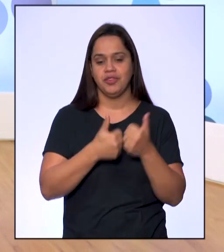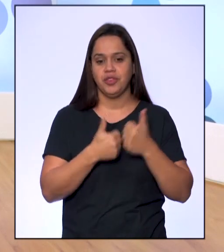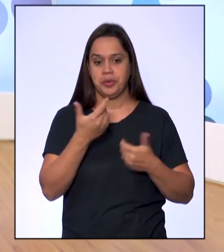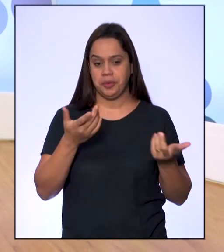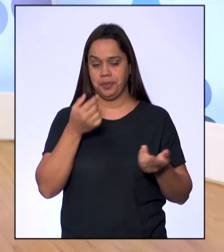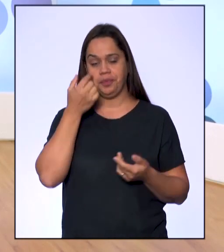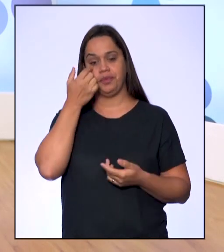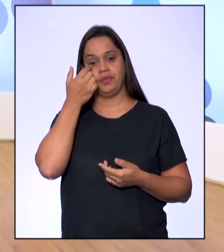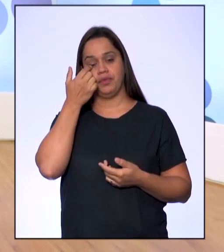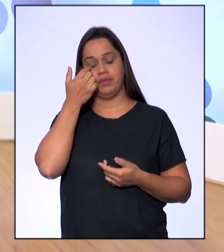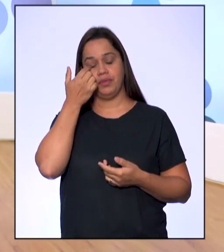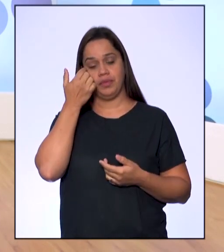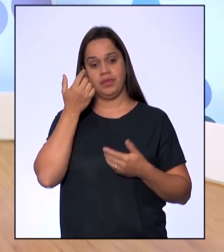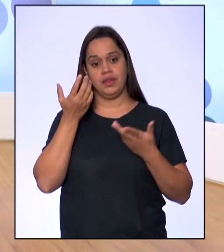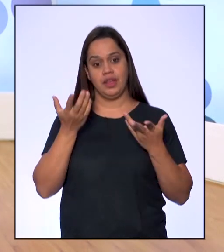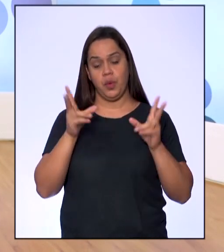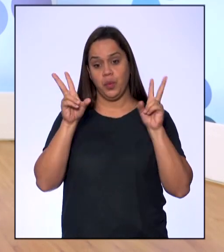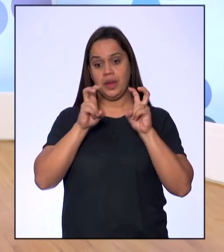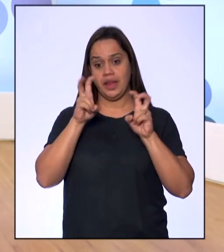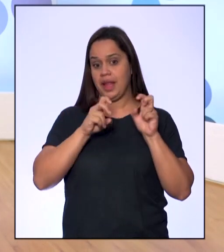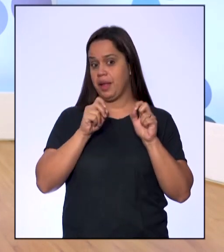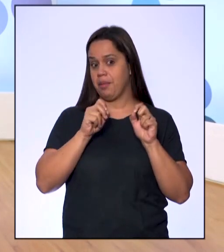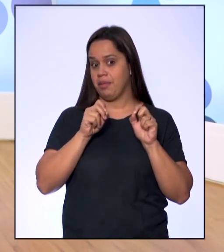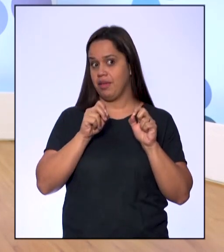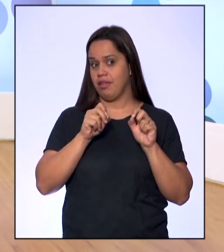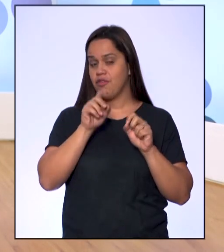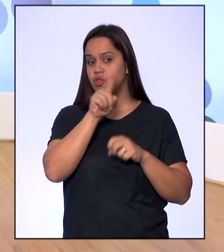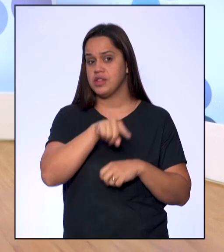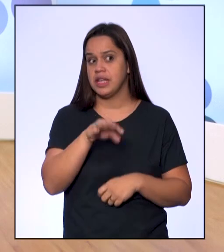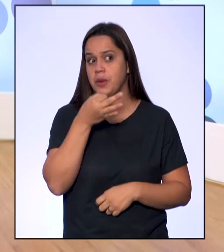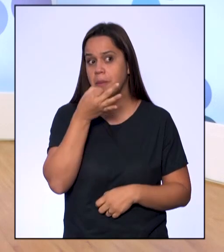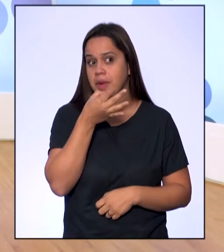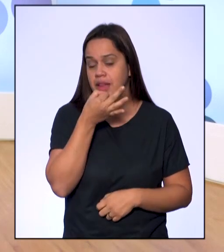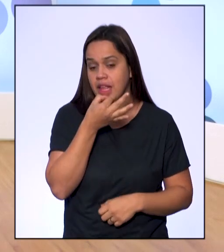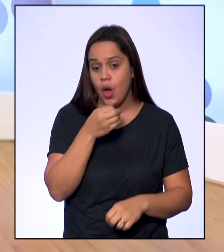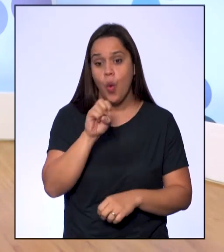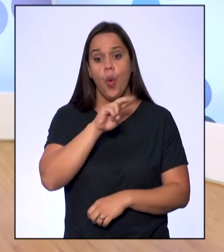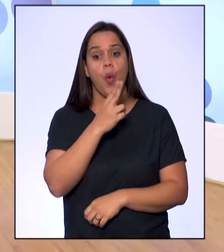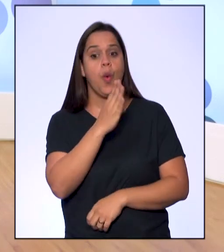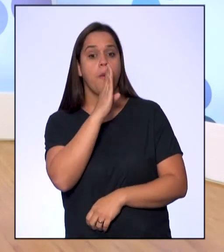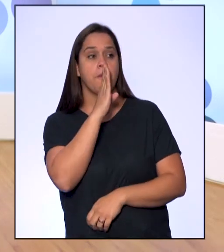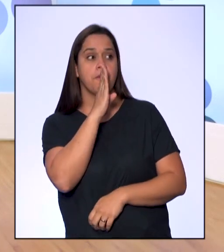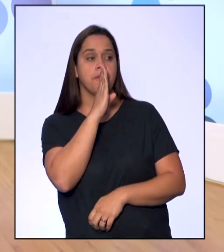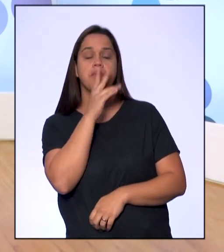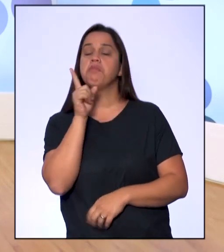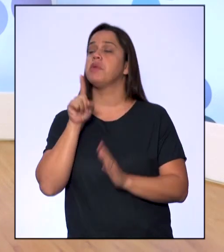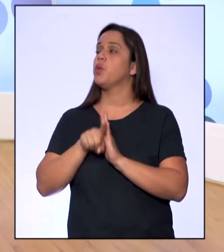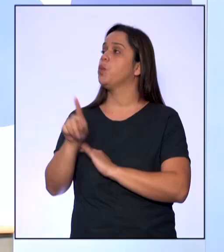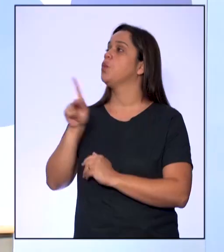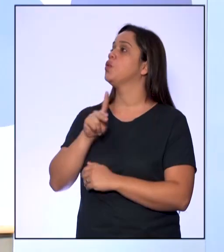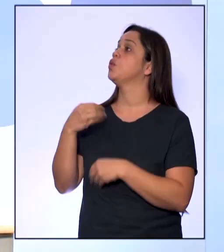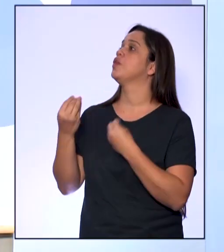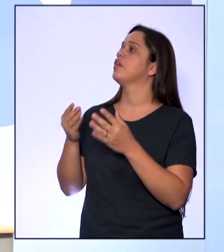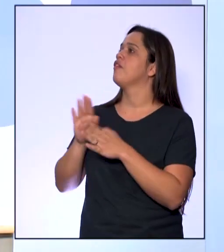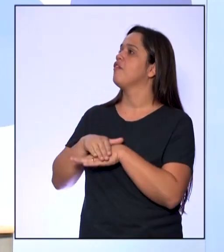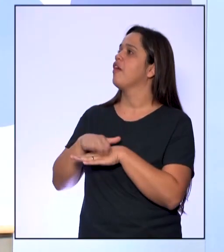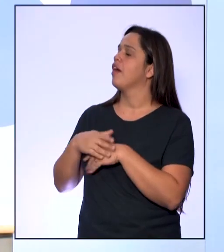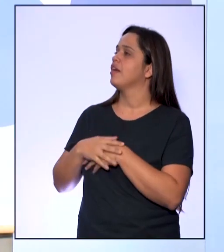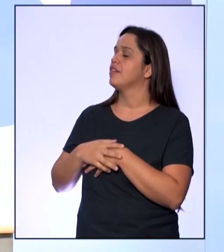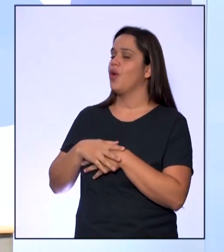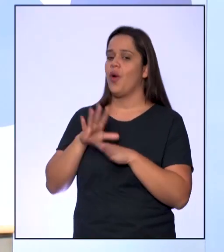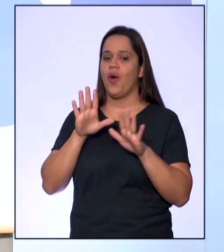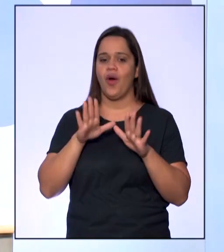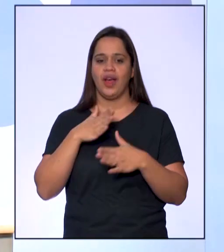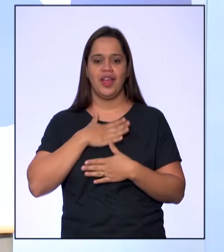como essas, né, vocês dão a opinião de vocês ou ficam quietos? Mônica, o que você costuma fazer? Olha, eu gosto muito de